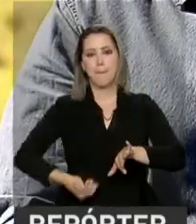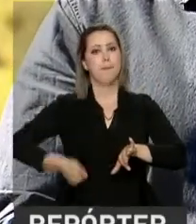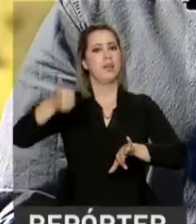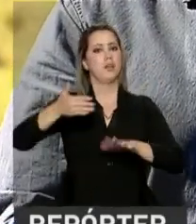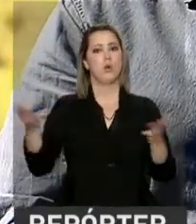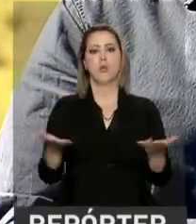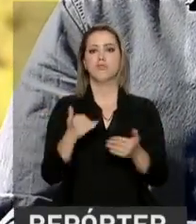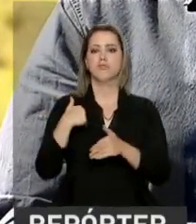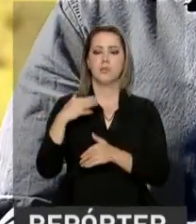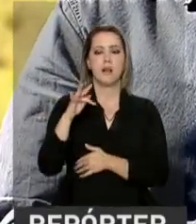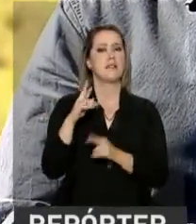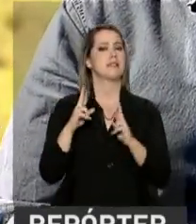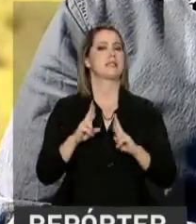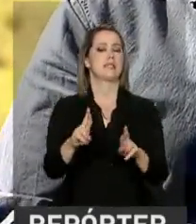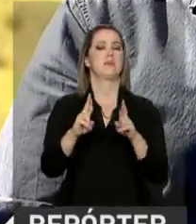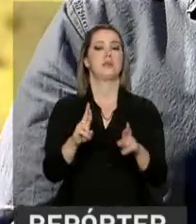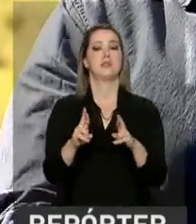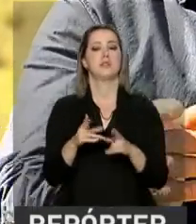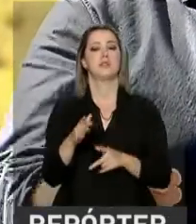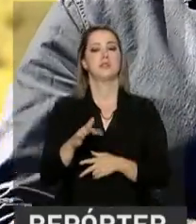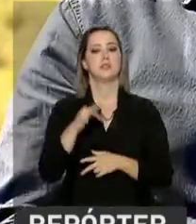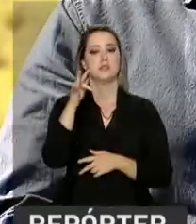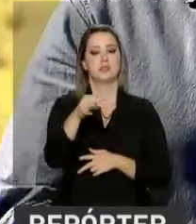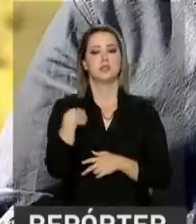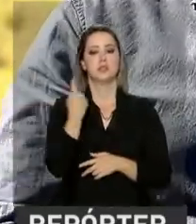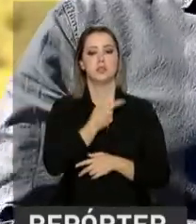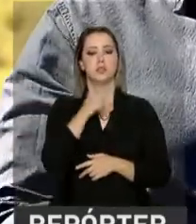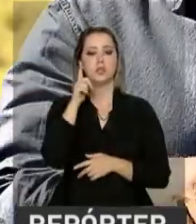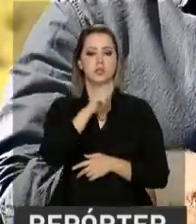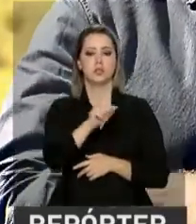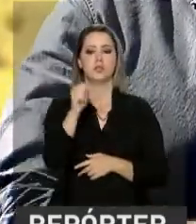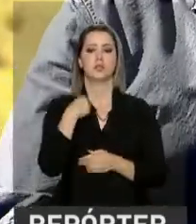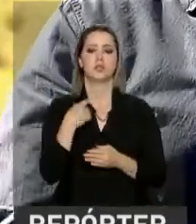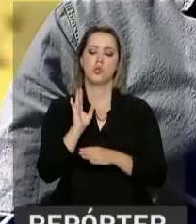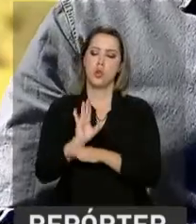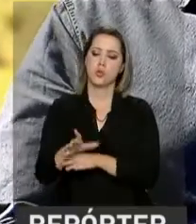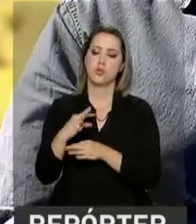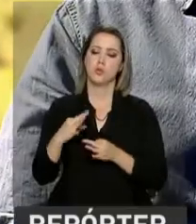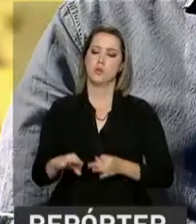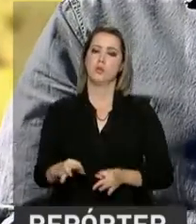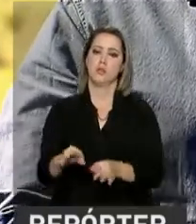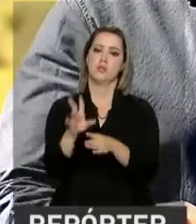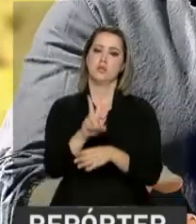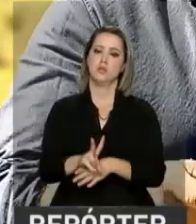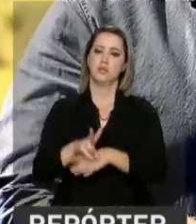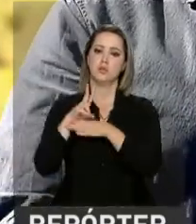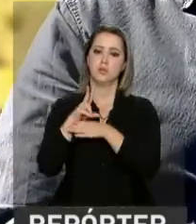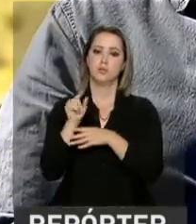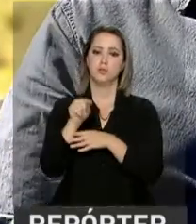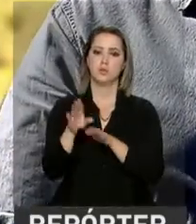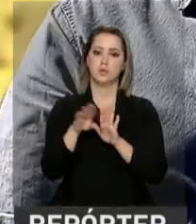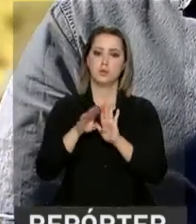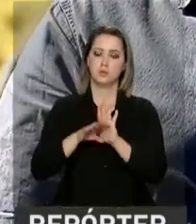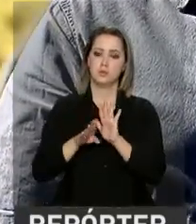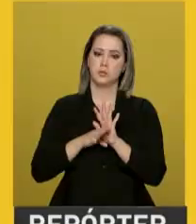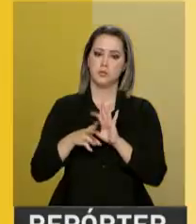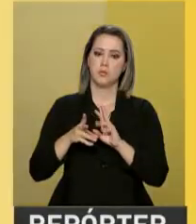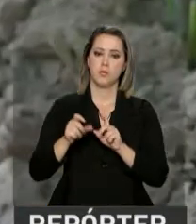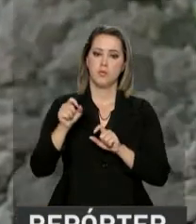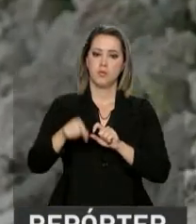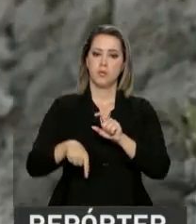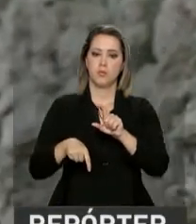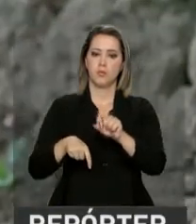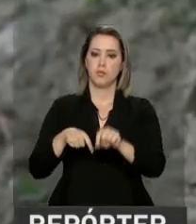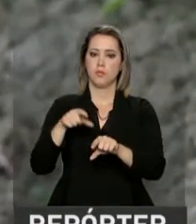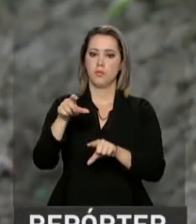e é só esperança, né? É só esperar que algum dia a gente acesse assistência técnica, crédito, entendeu? projetos de irrigações. Viu? O